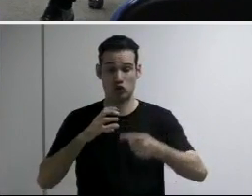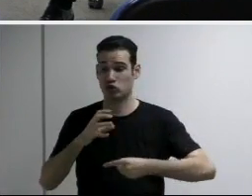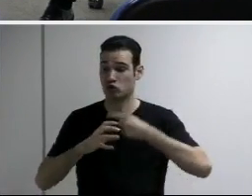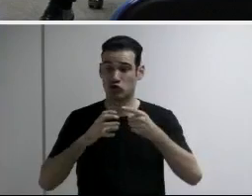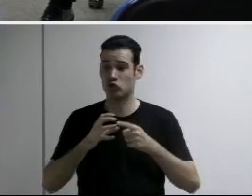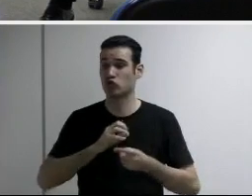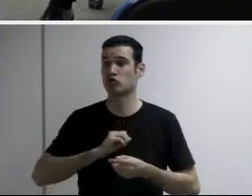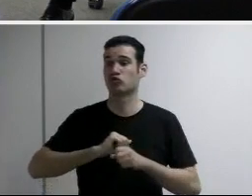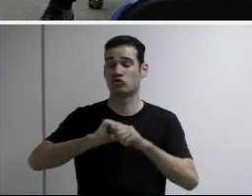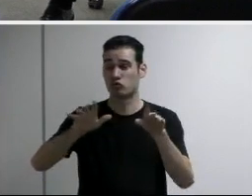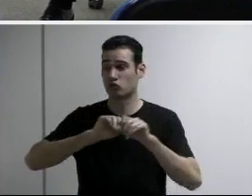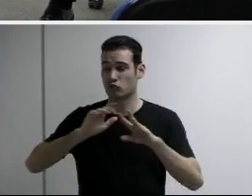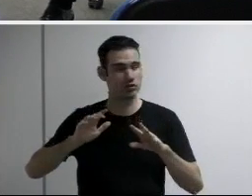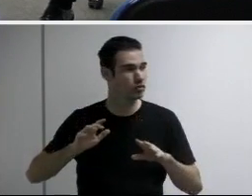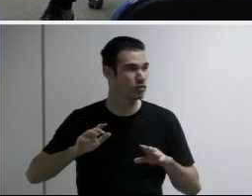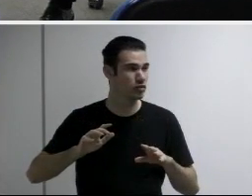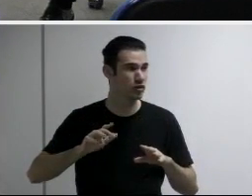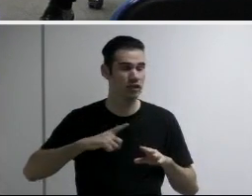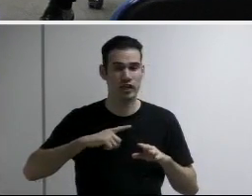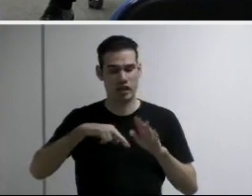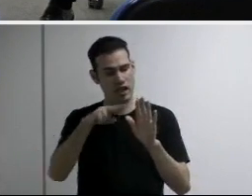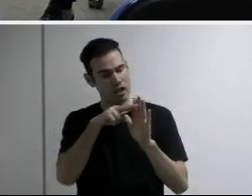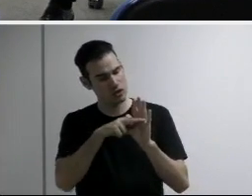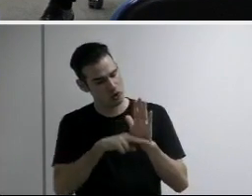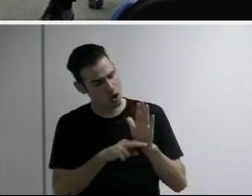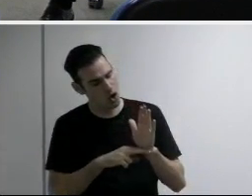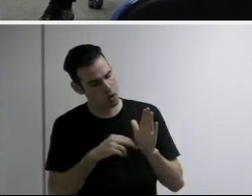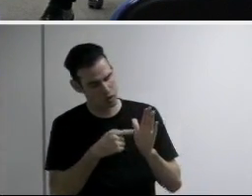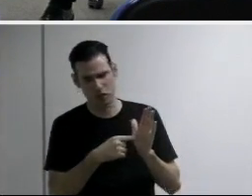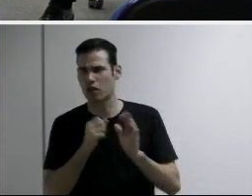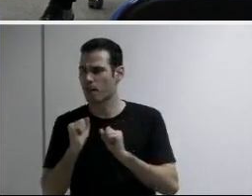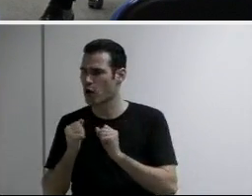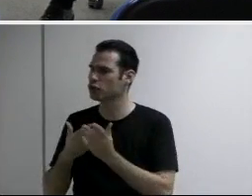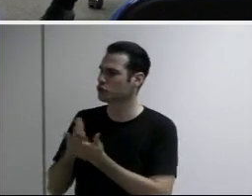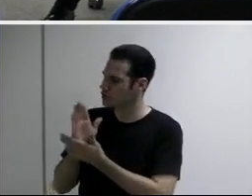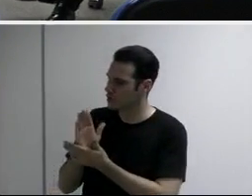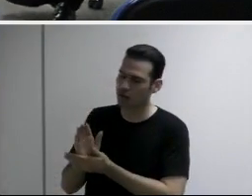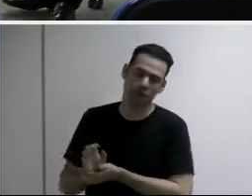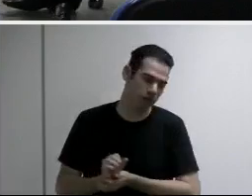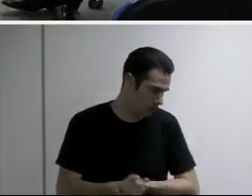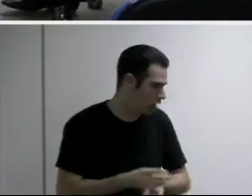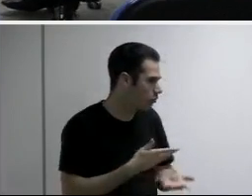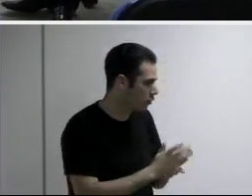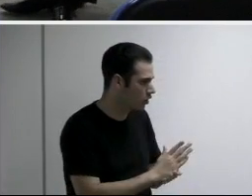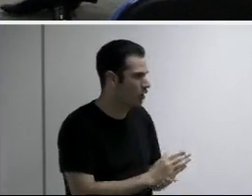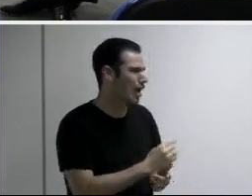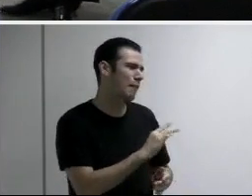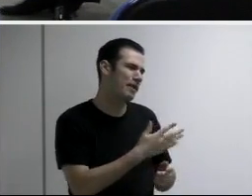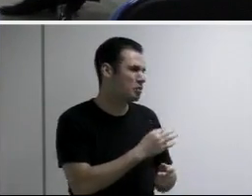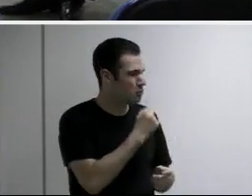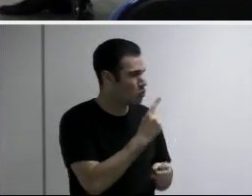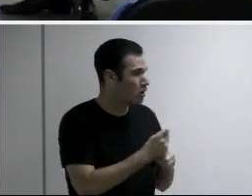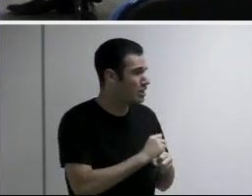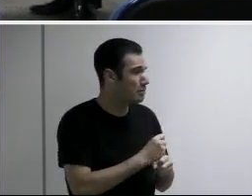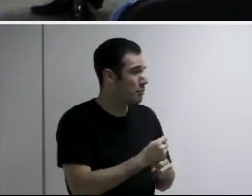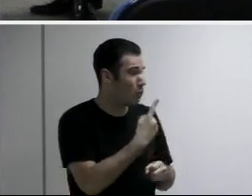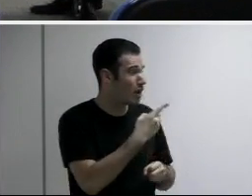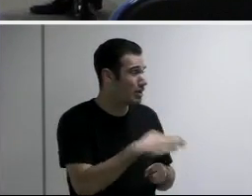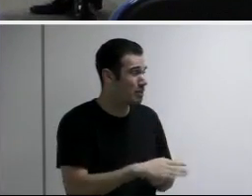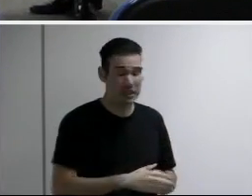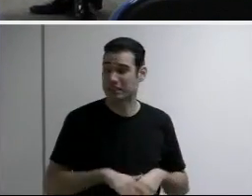contrato padrão. Desculpa, está aqui minhas normas corporativas globais. Pode aprovar? Pode. A fila é de um ano e meio. Aí o que eu faço nesse meio tempo? Não